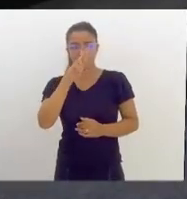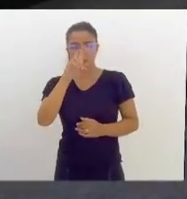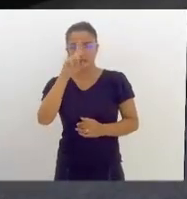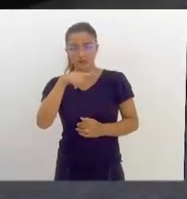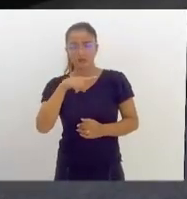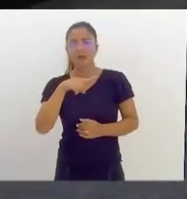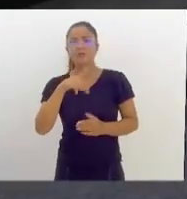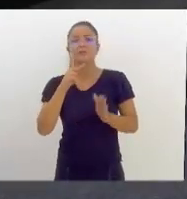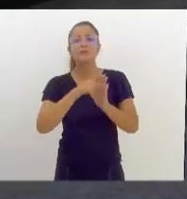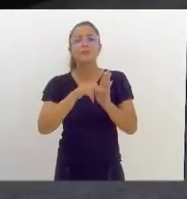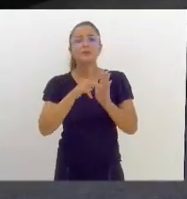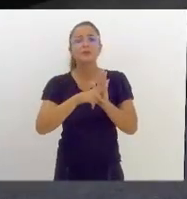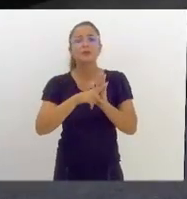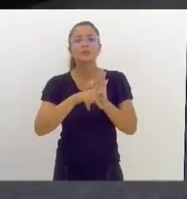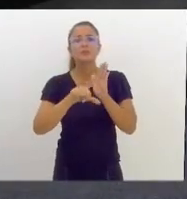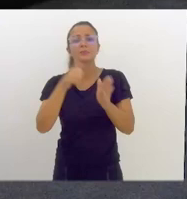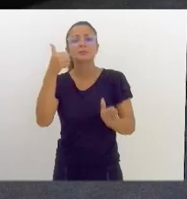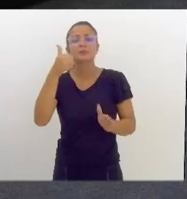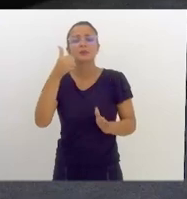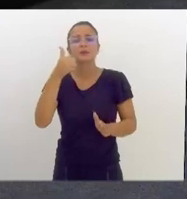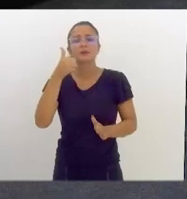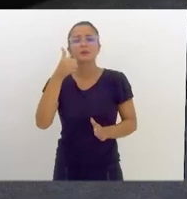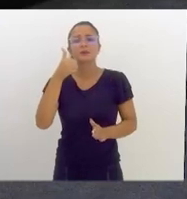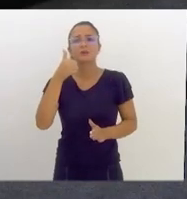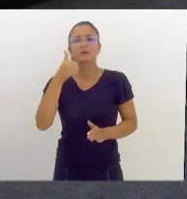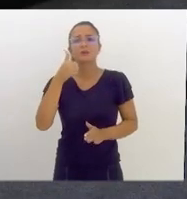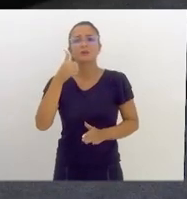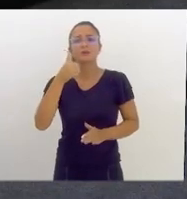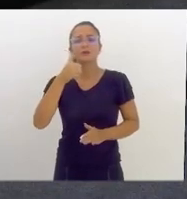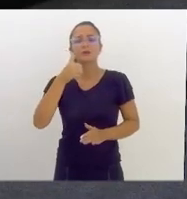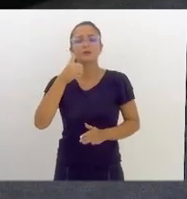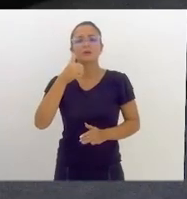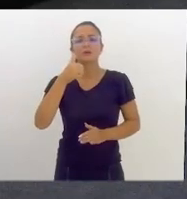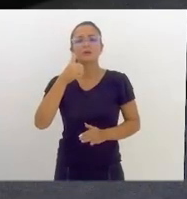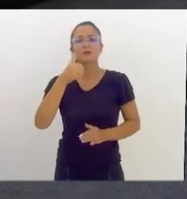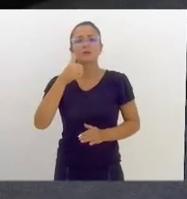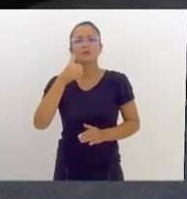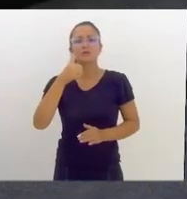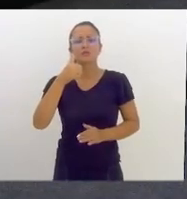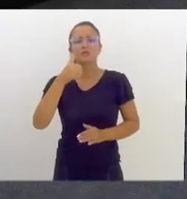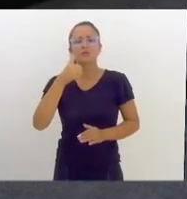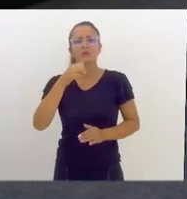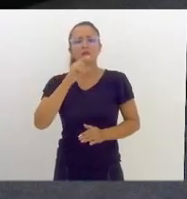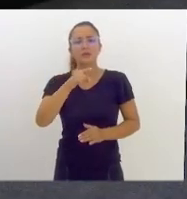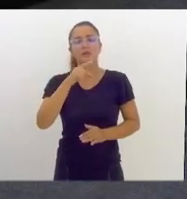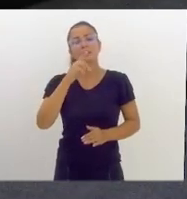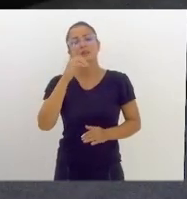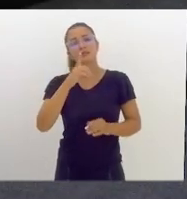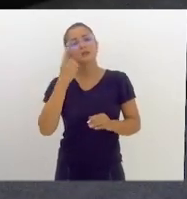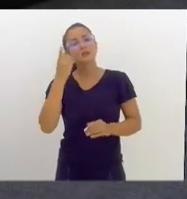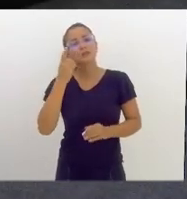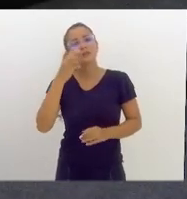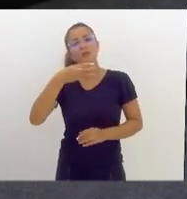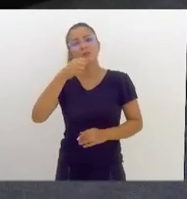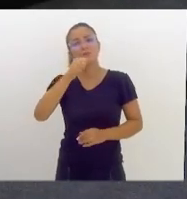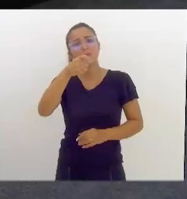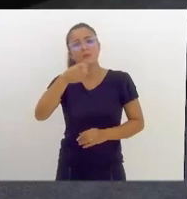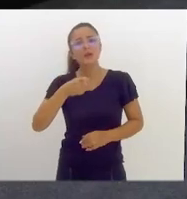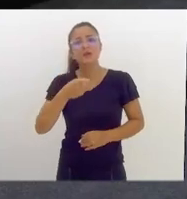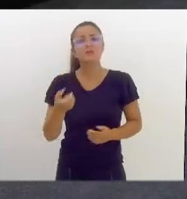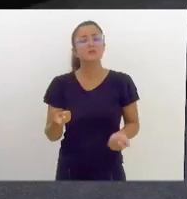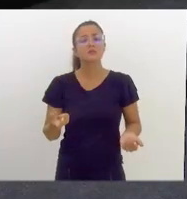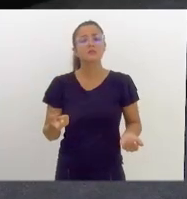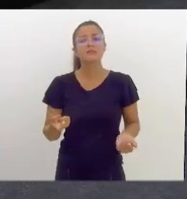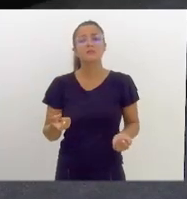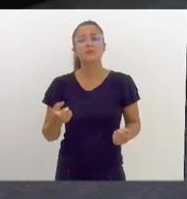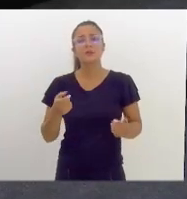do primeiro projeto, e o deputado Max Lemos, né? Eu ia pedir que pulasse esses dois